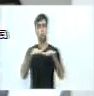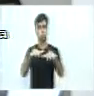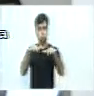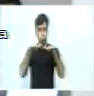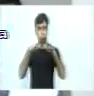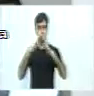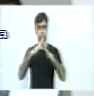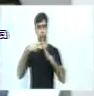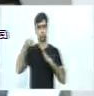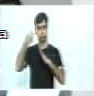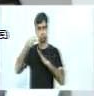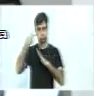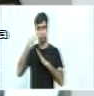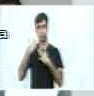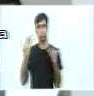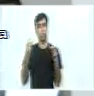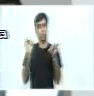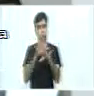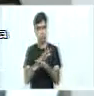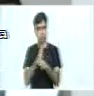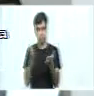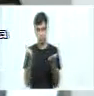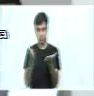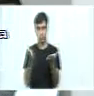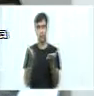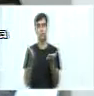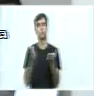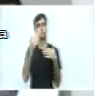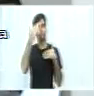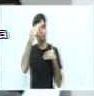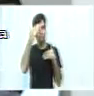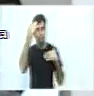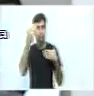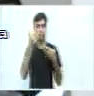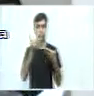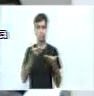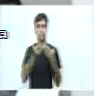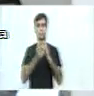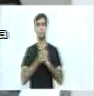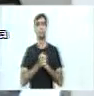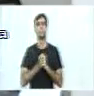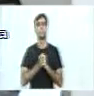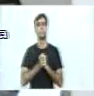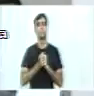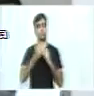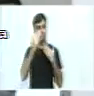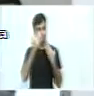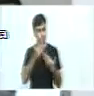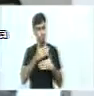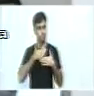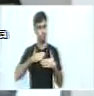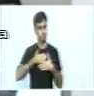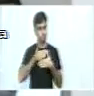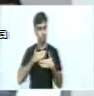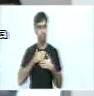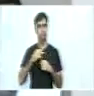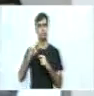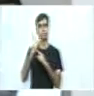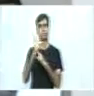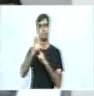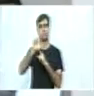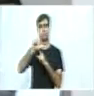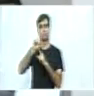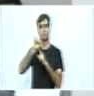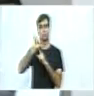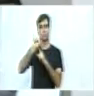Municipal. Nada mais para o momento. Desde já agradecemos. Atenciosamente, Heloísa Helena